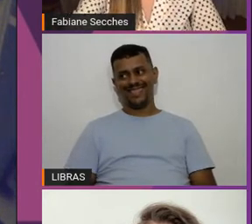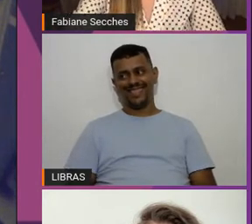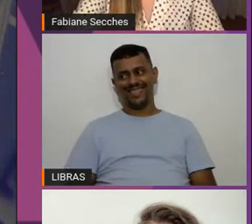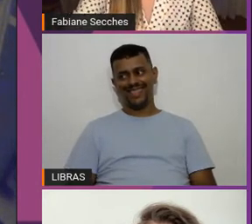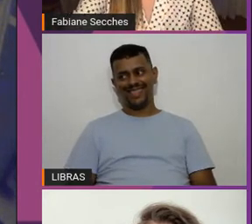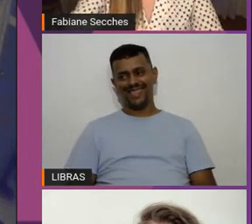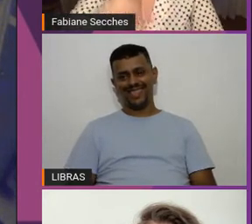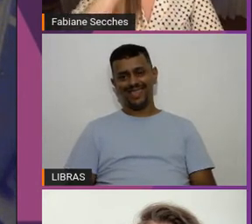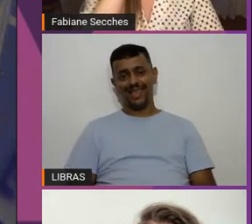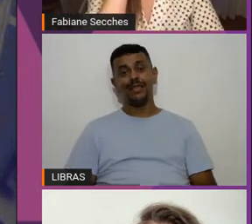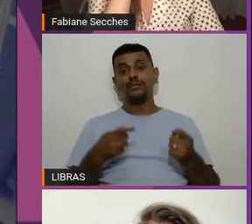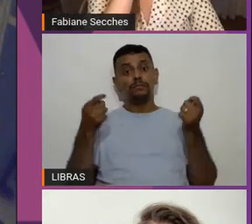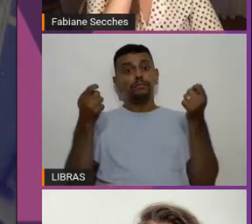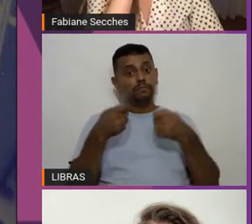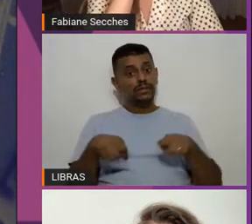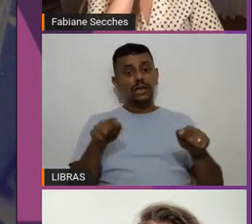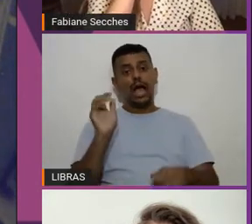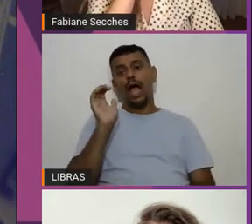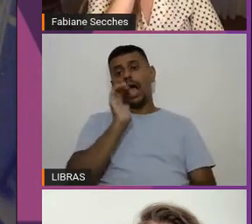pode falar